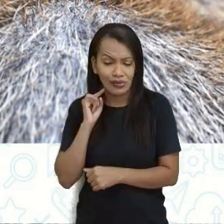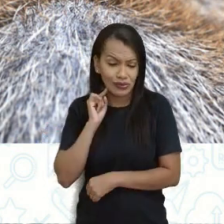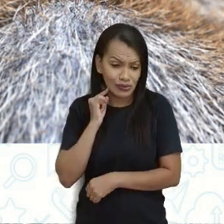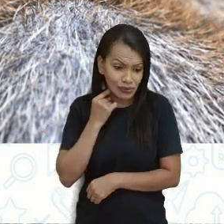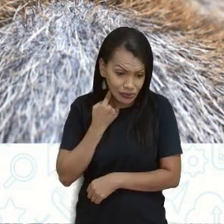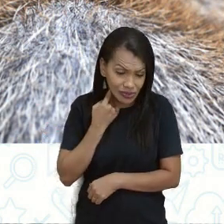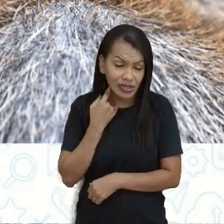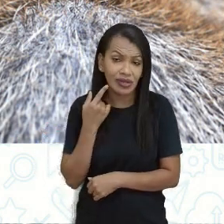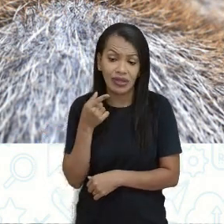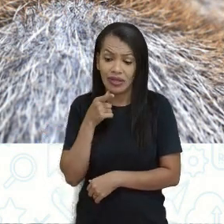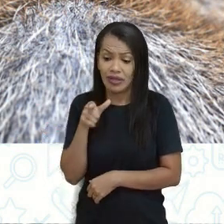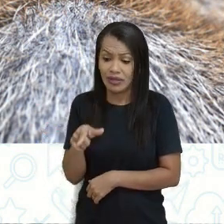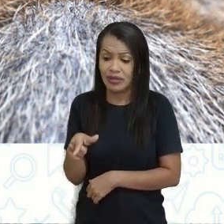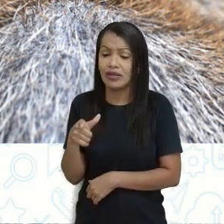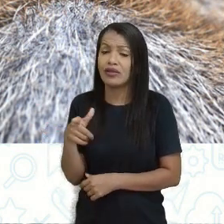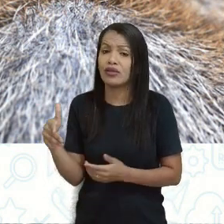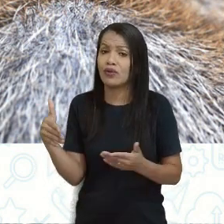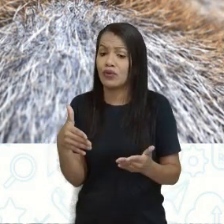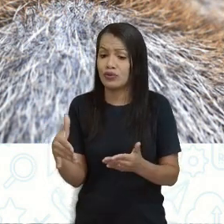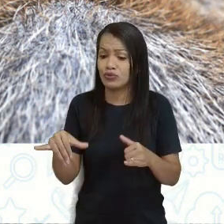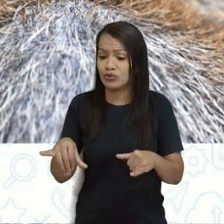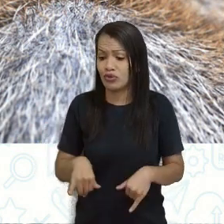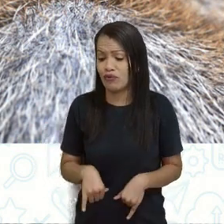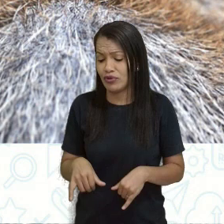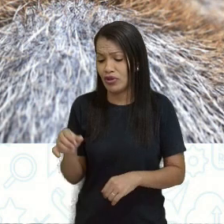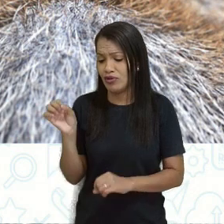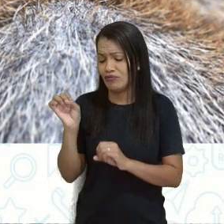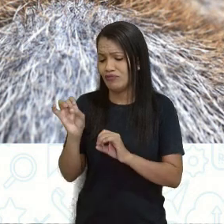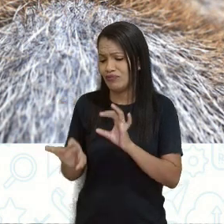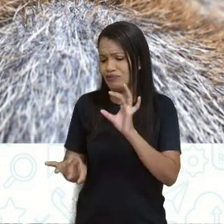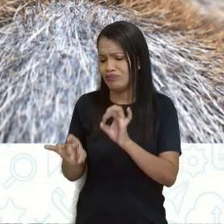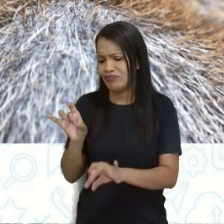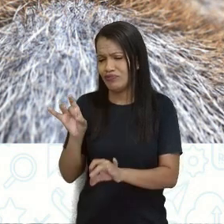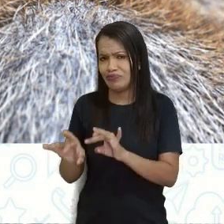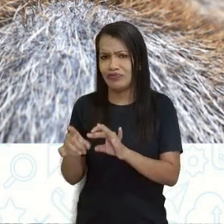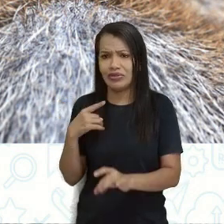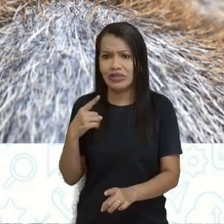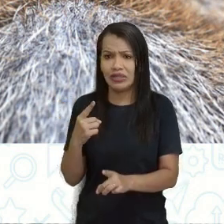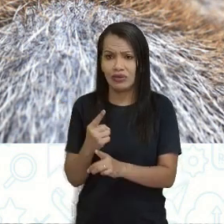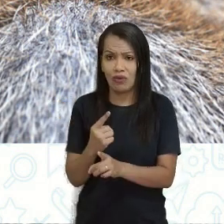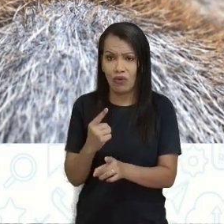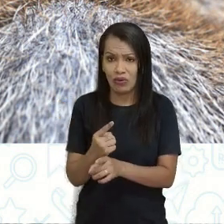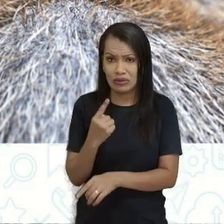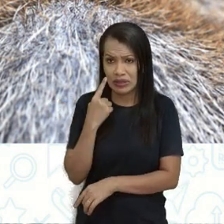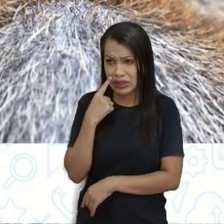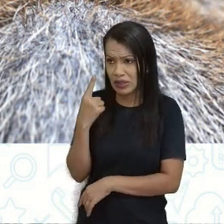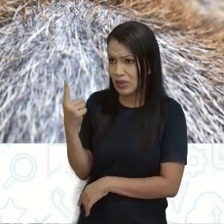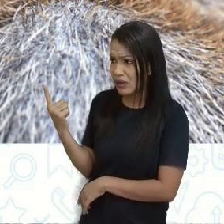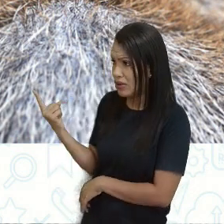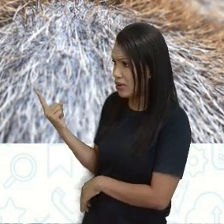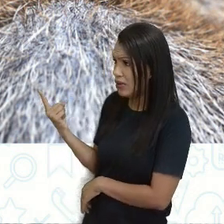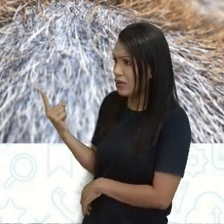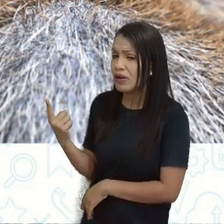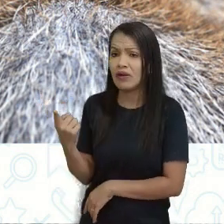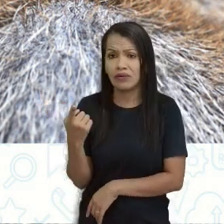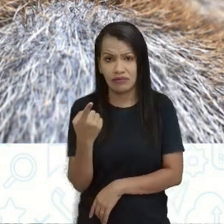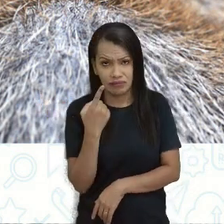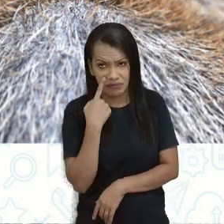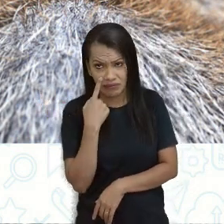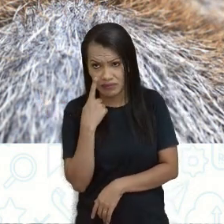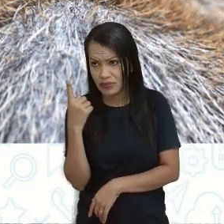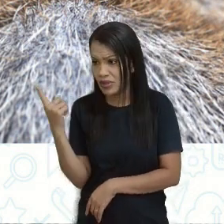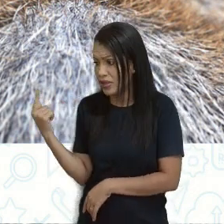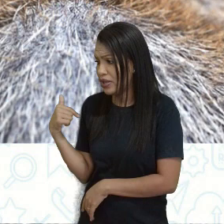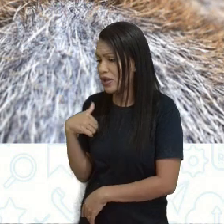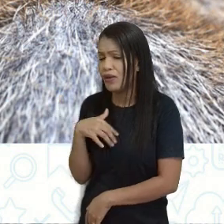rio sofre, a gente cada vez mais raro, né, a gente encontrar. Às vezes você encontra um ali, outra acolá. Eu